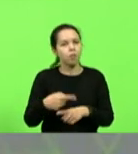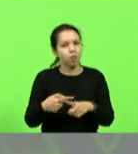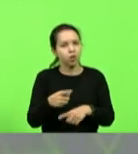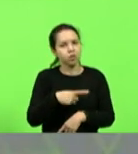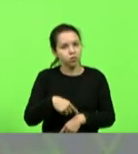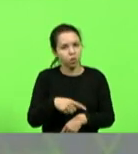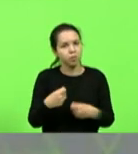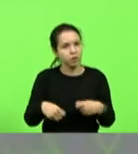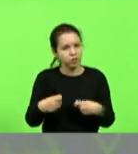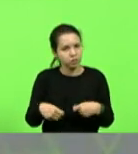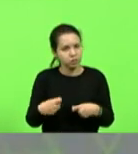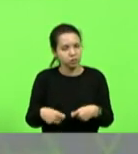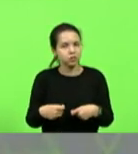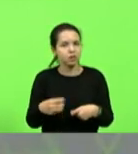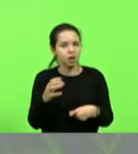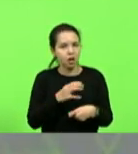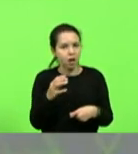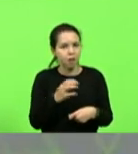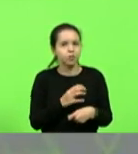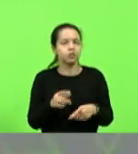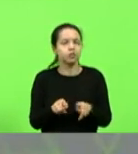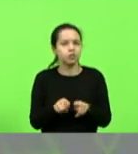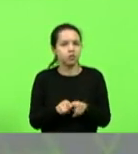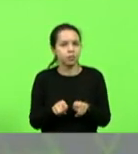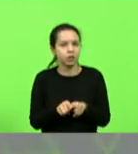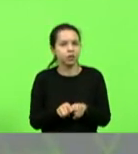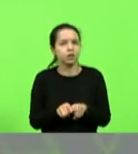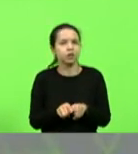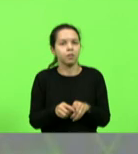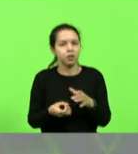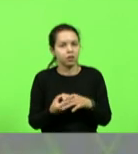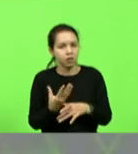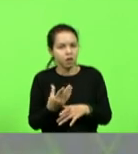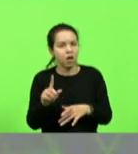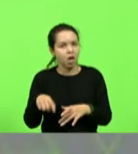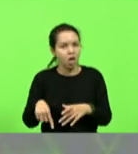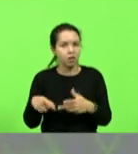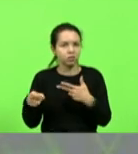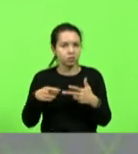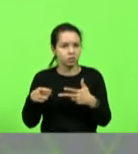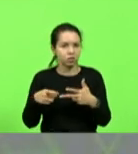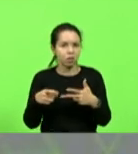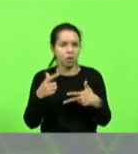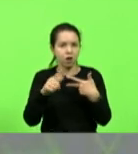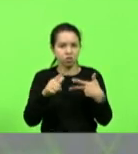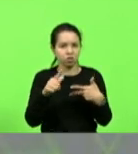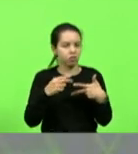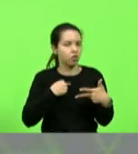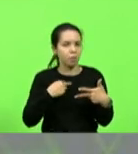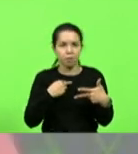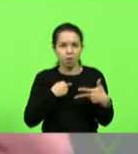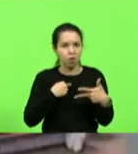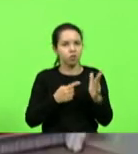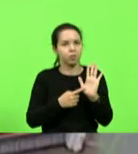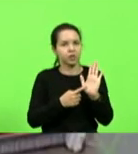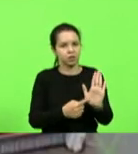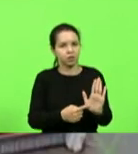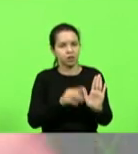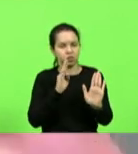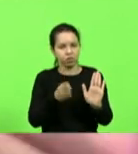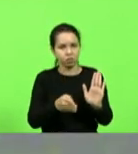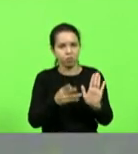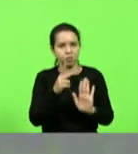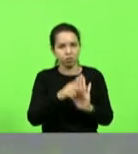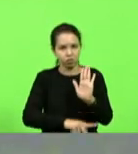iniciativa exclusiva do Poder Executivo, né, o Poder Legislativo não pode apresentar diretamente esse projeto, para que a gente